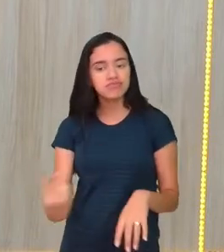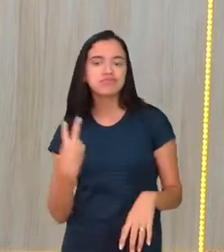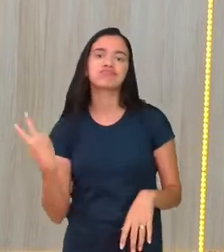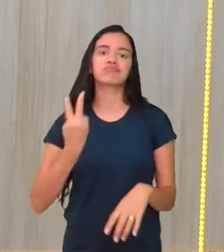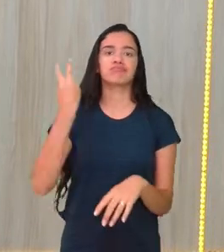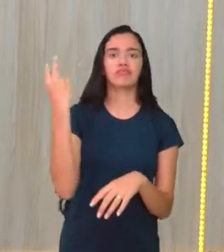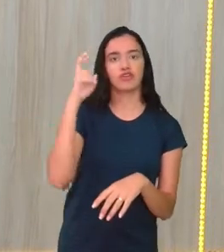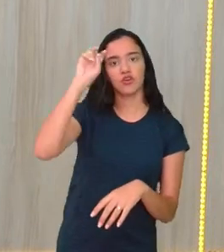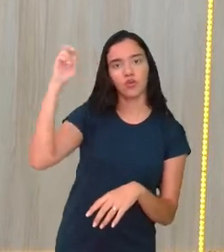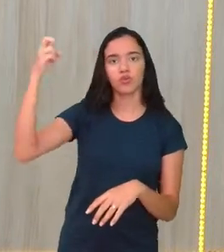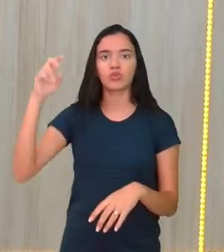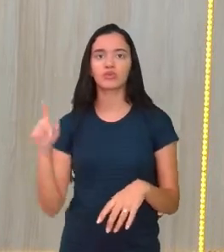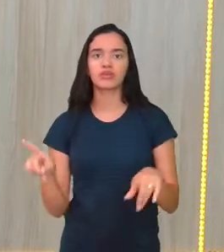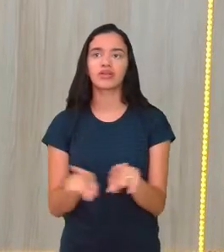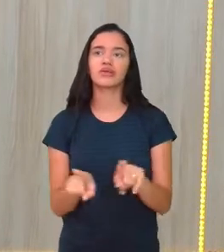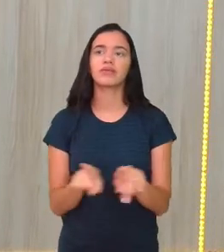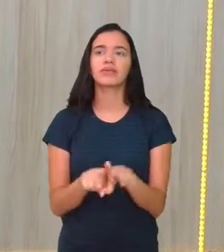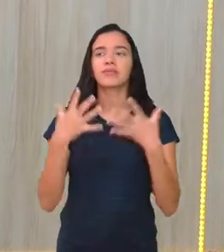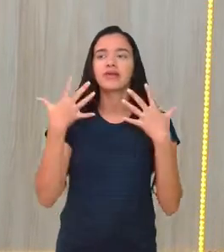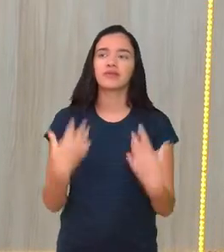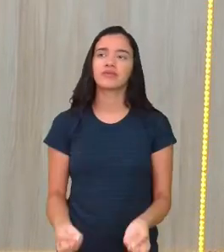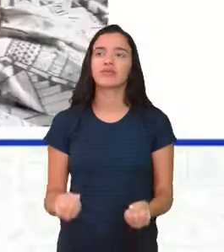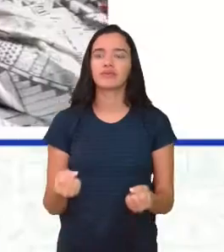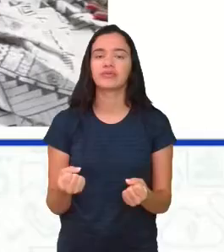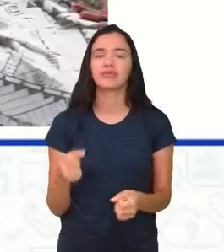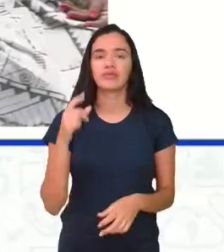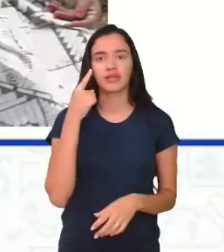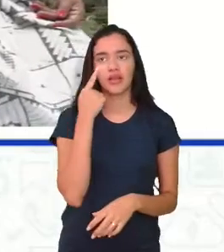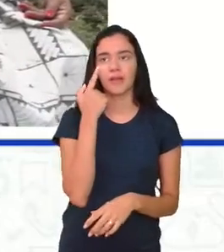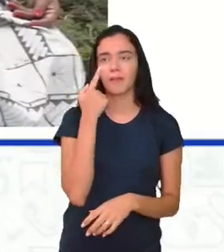também essas culturas. Vamos ouvir um pouquinho?